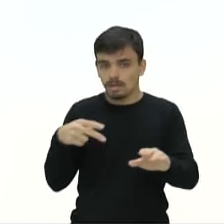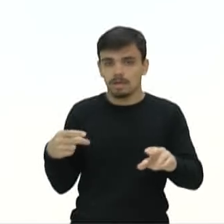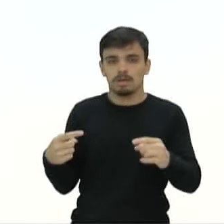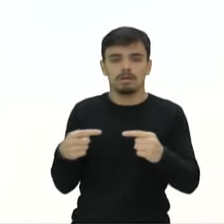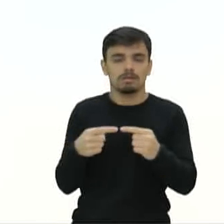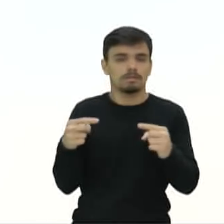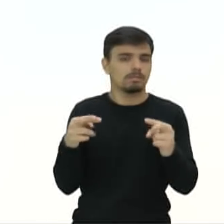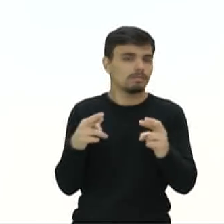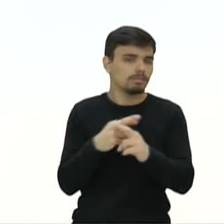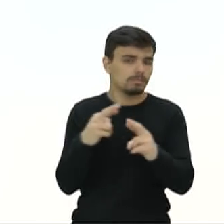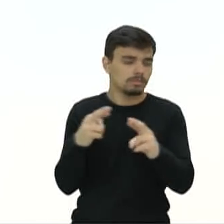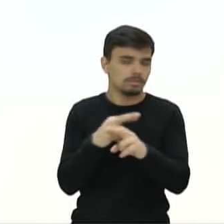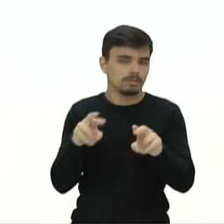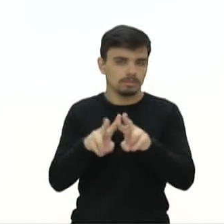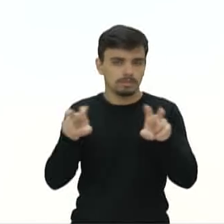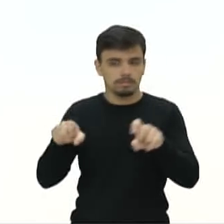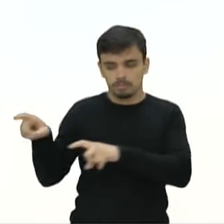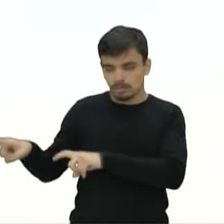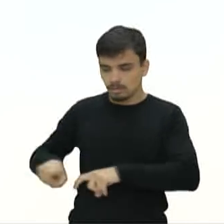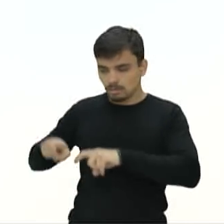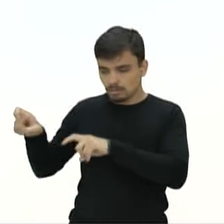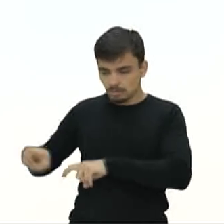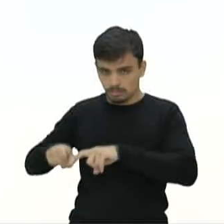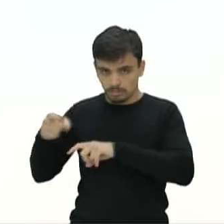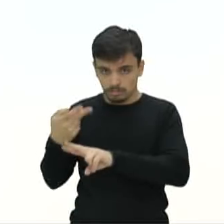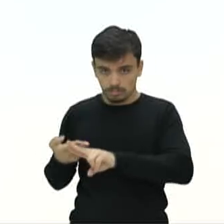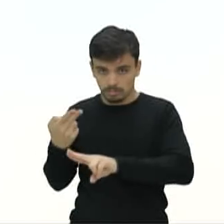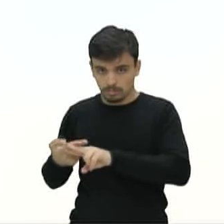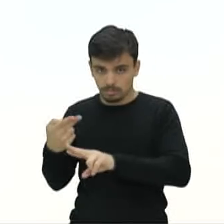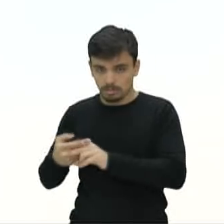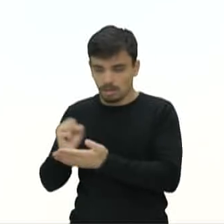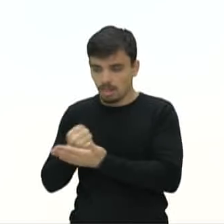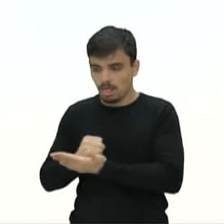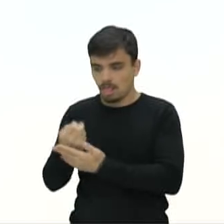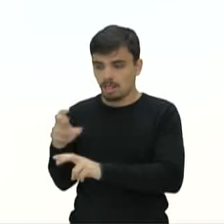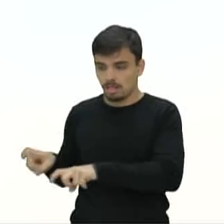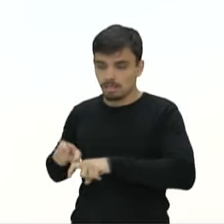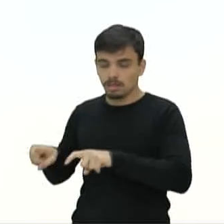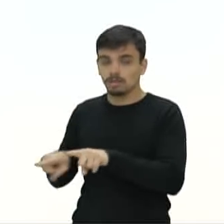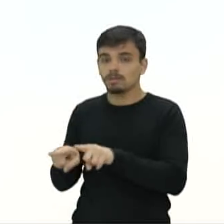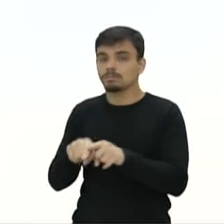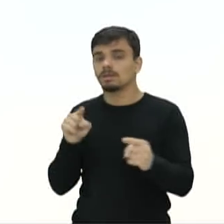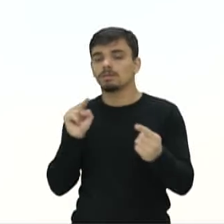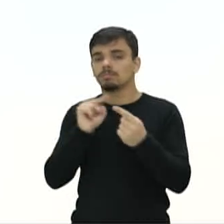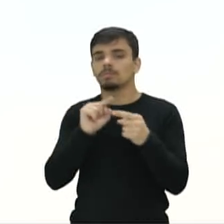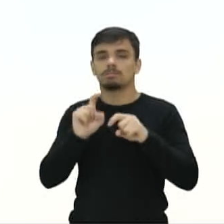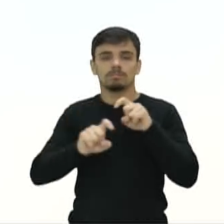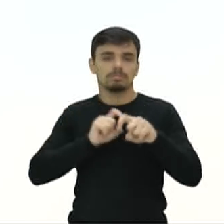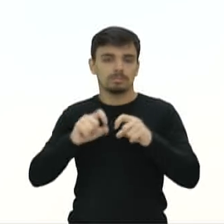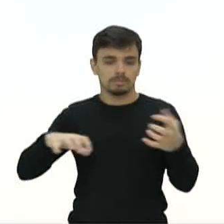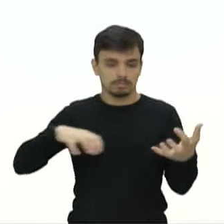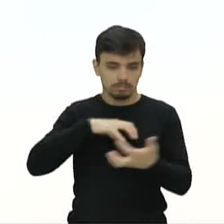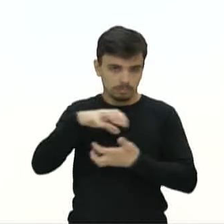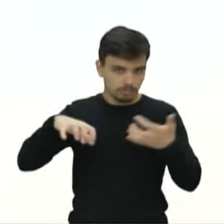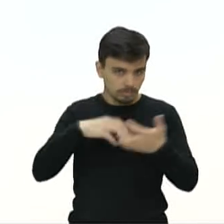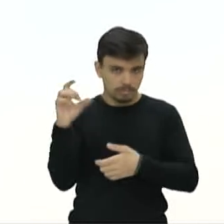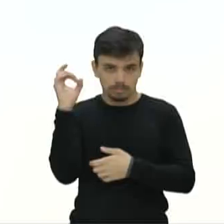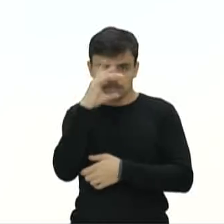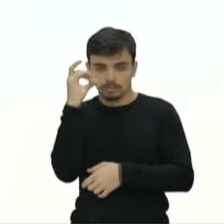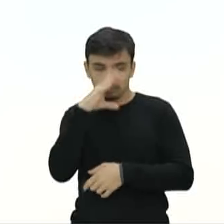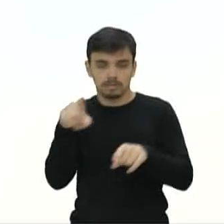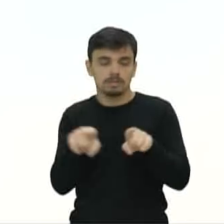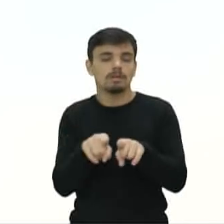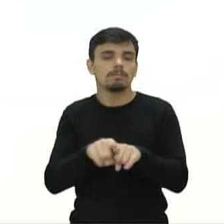de defensivos agrícolas de forma descontrolada, impulsionados durante a Revolução Verde, e